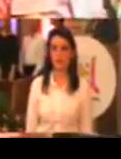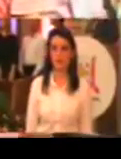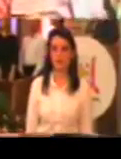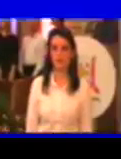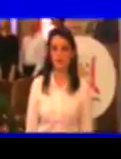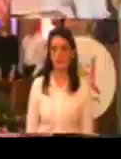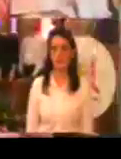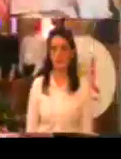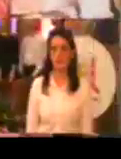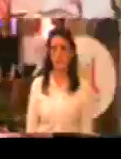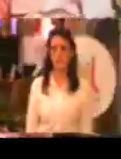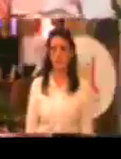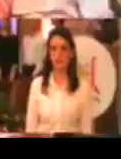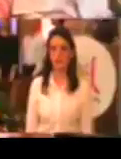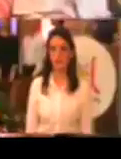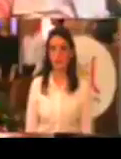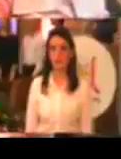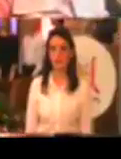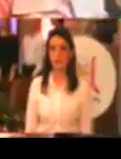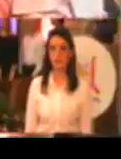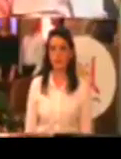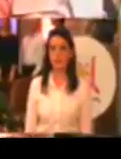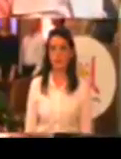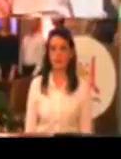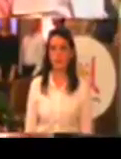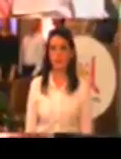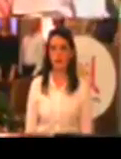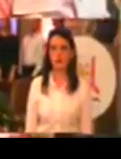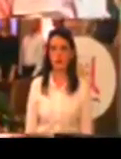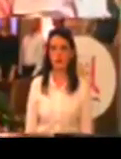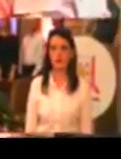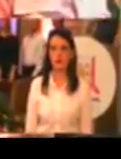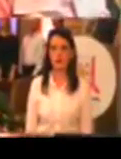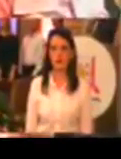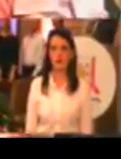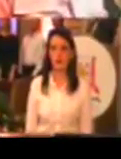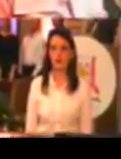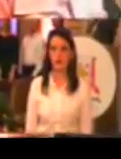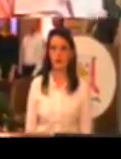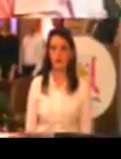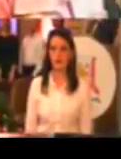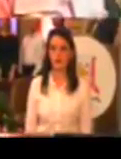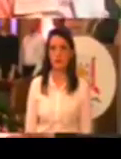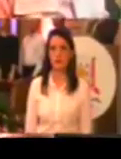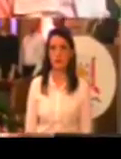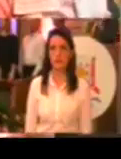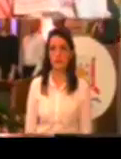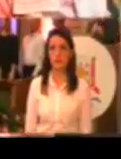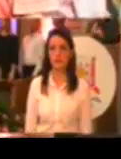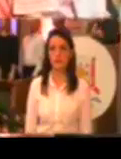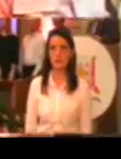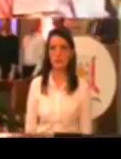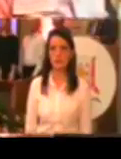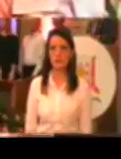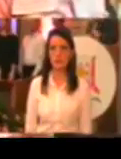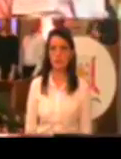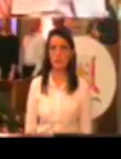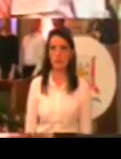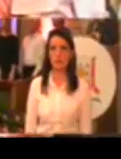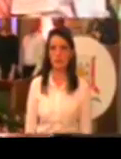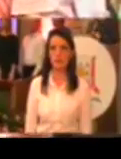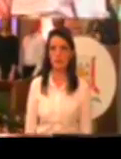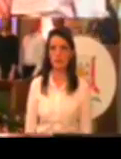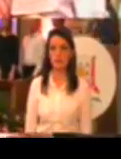liberdade, desafia o nosso peito à própria morte. Ó pátria amada,